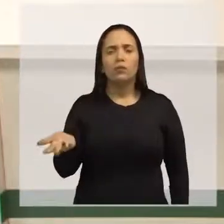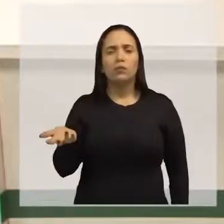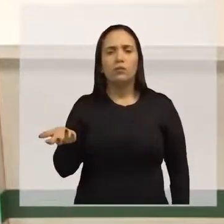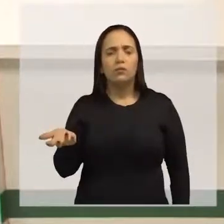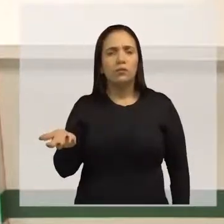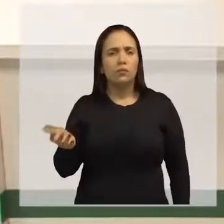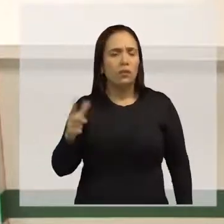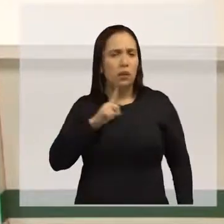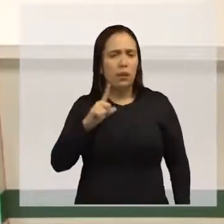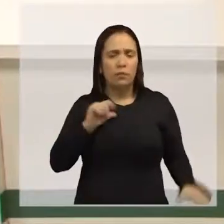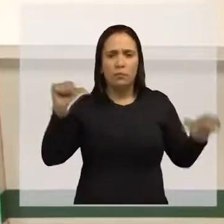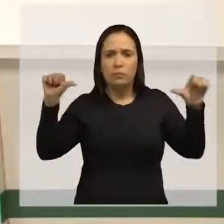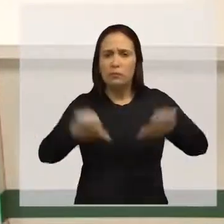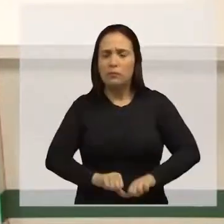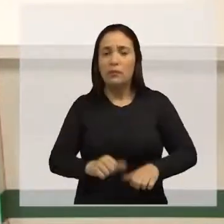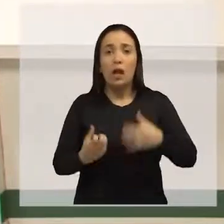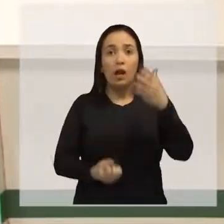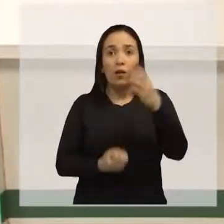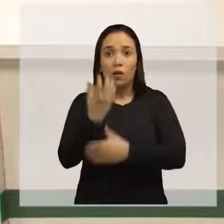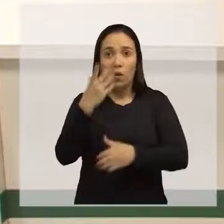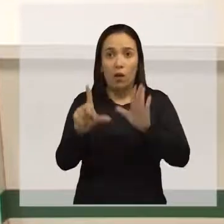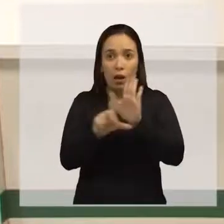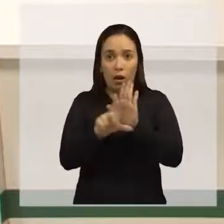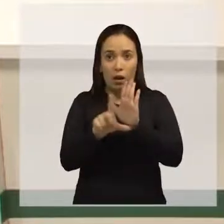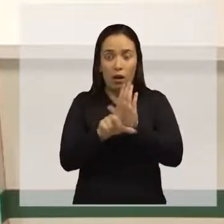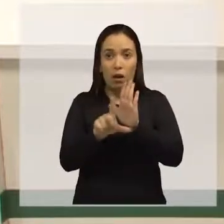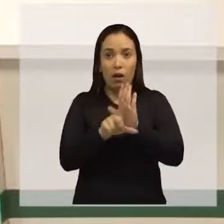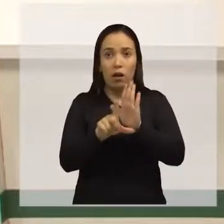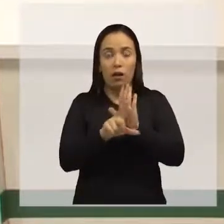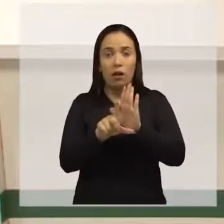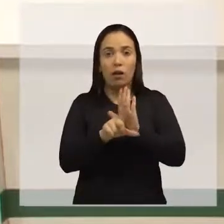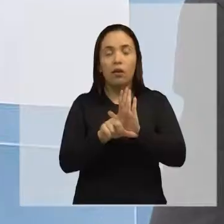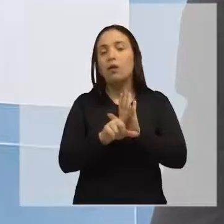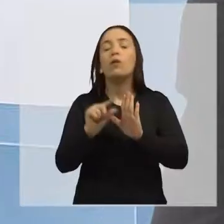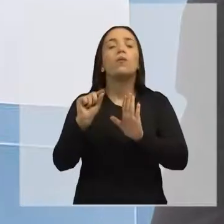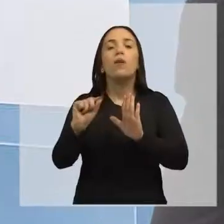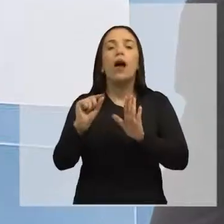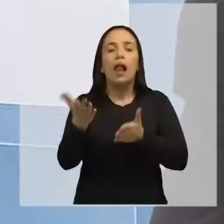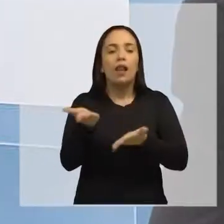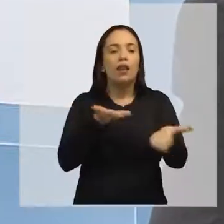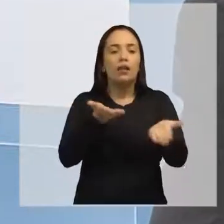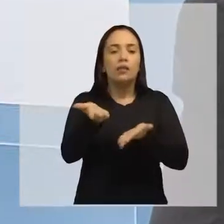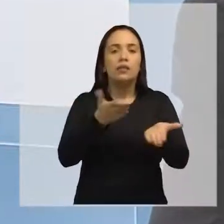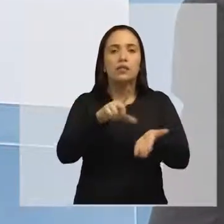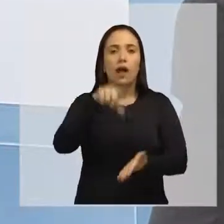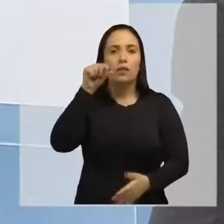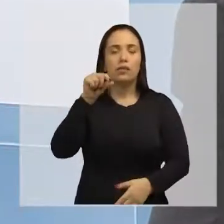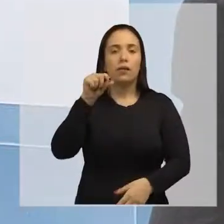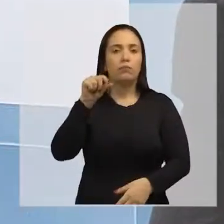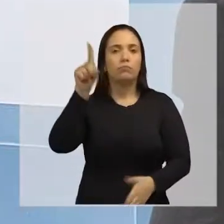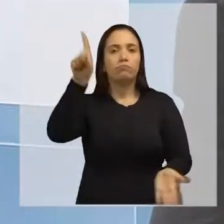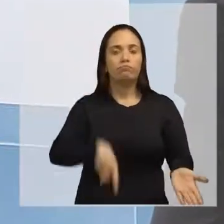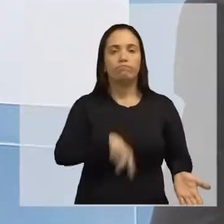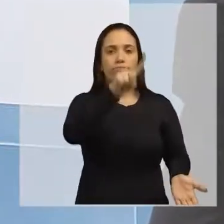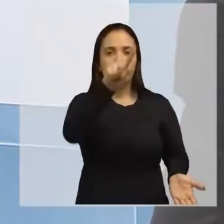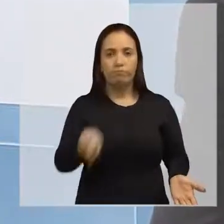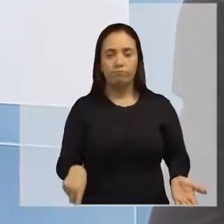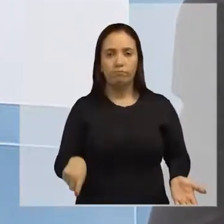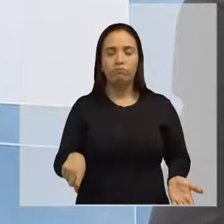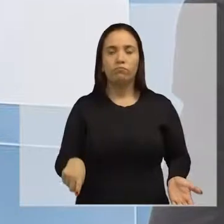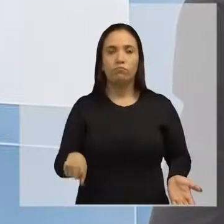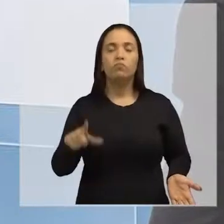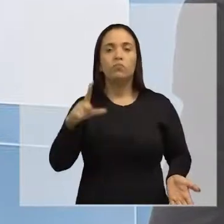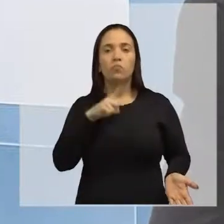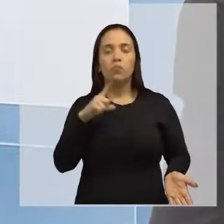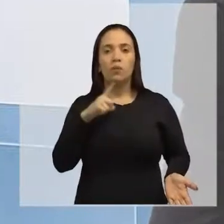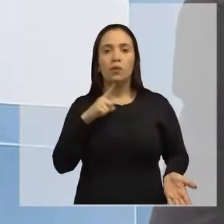ruim. Fizeram uma lei aqui no nosso país que destruiu o sistema de licitação brasileiro e praticamente entregaram